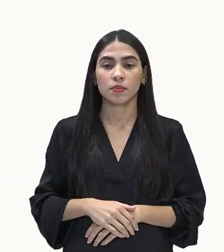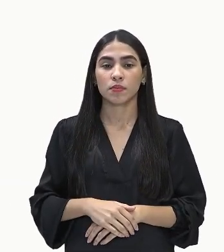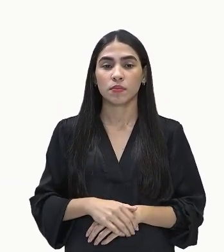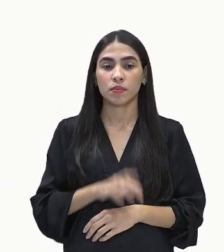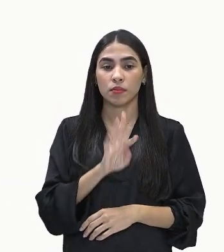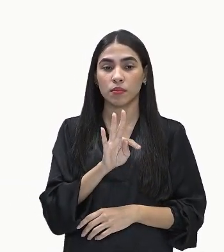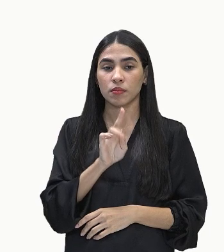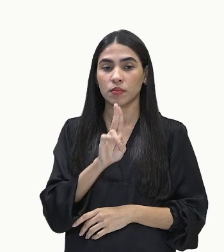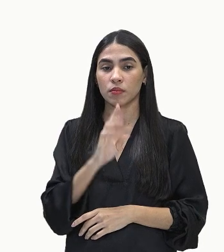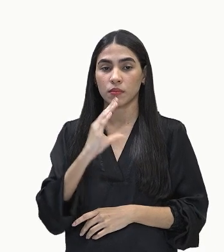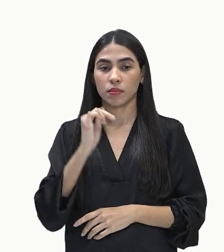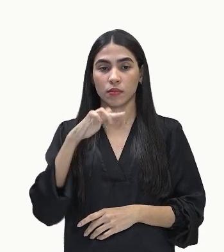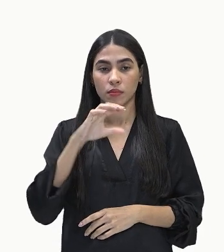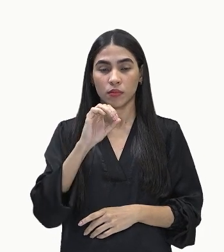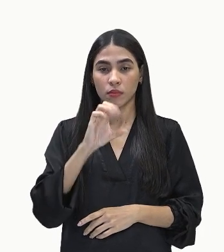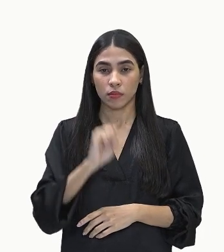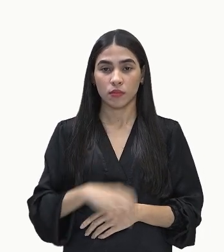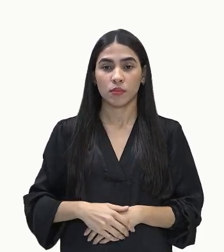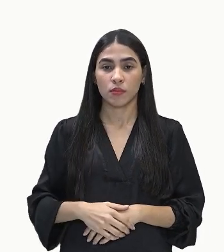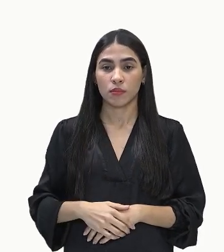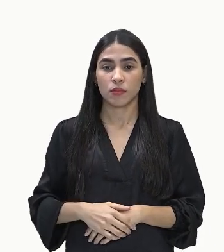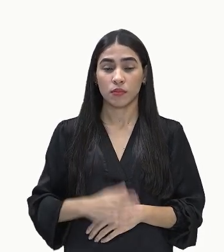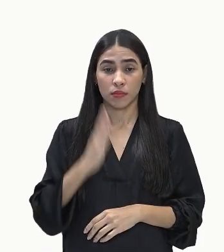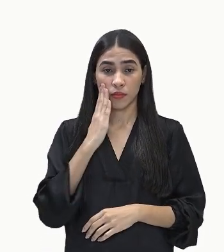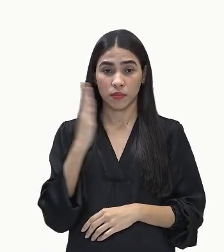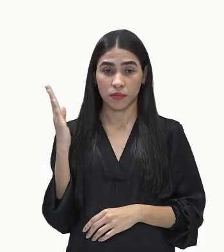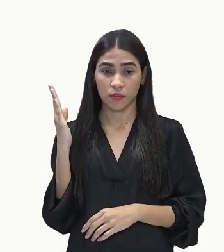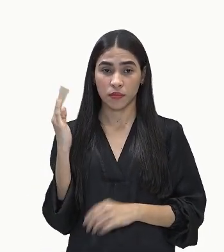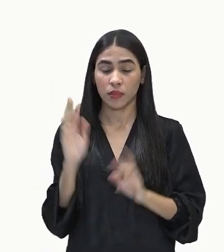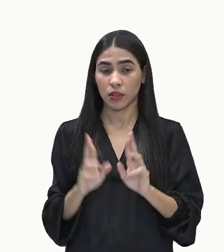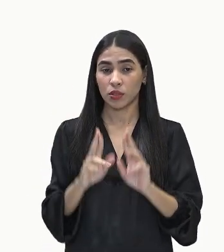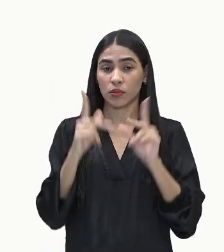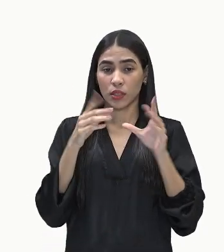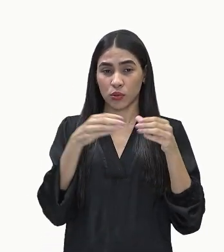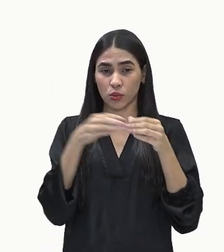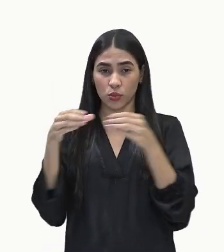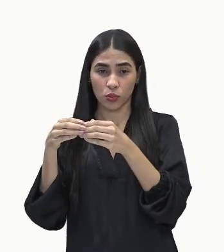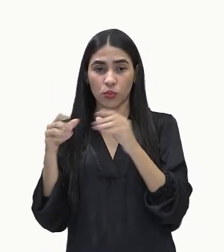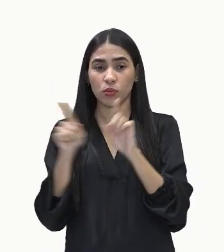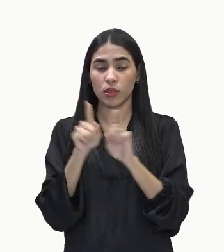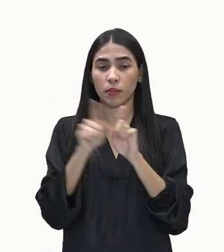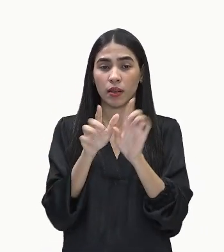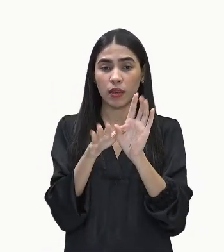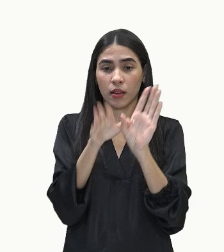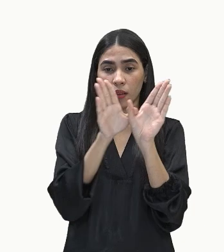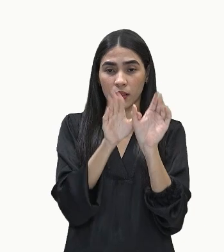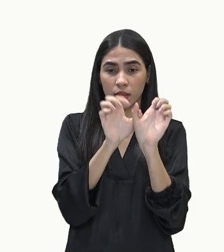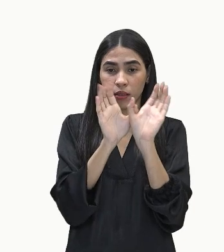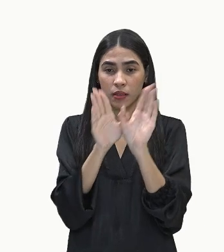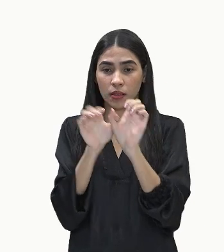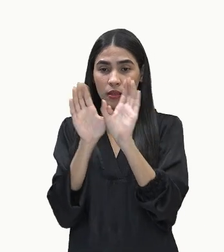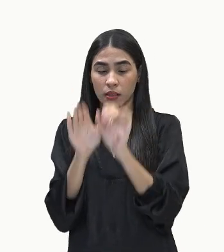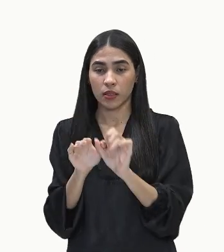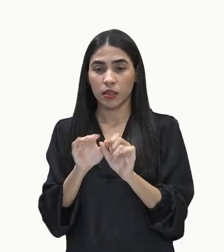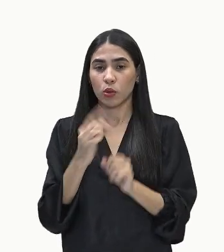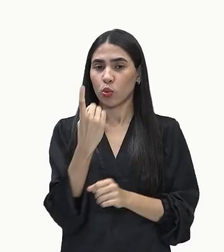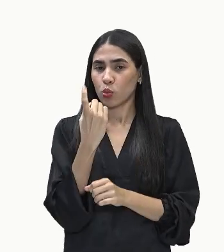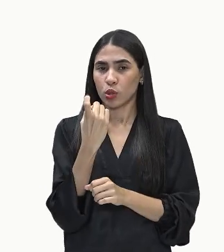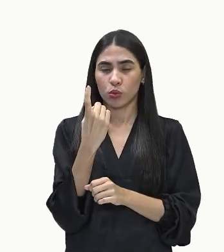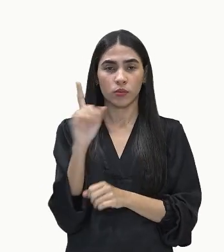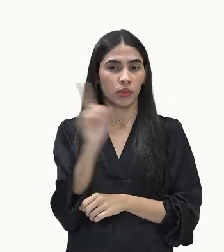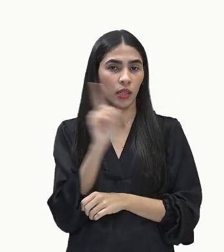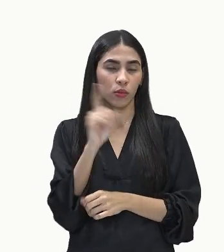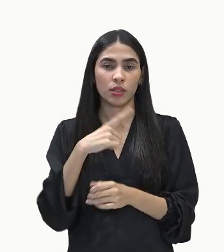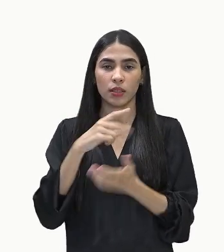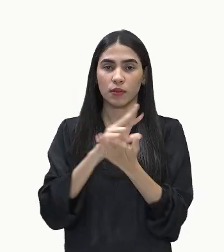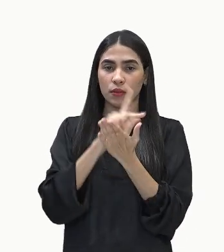o tucano. Tucano é o nome dado a diferentes espécies de aves, viu? Não tem só um tipo, não. Que